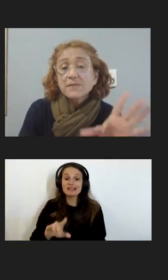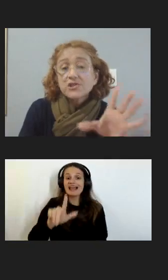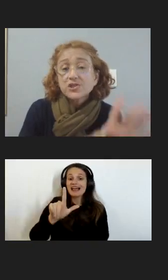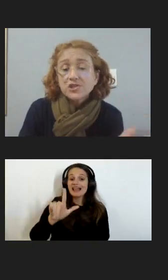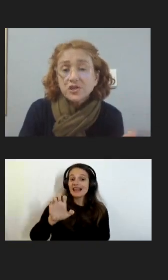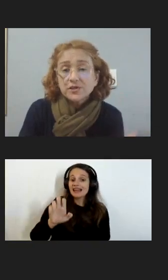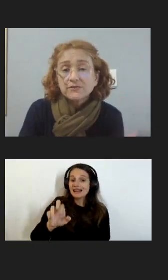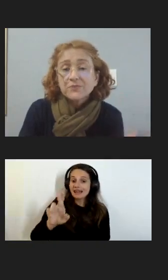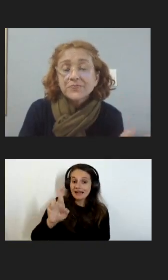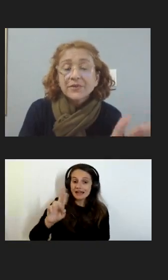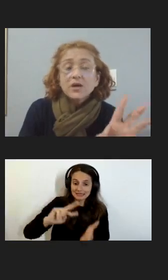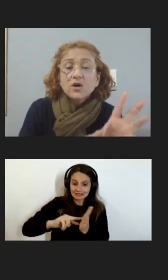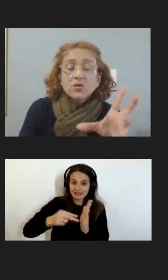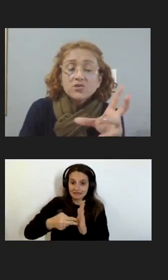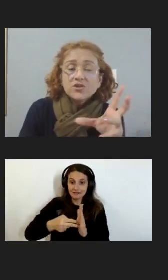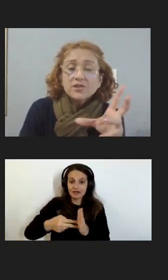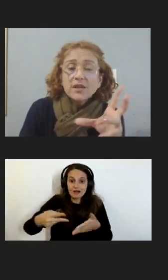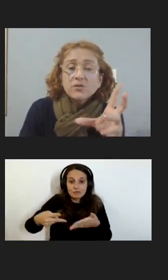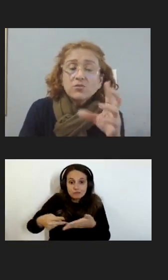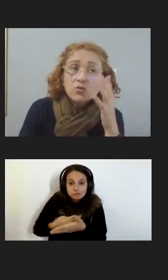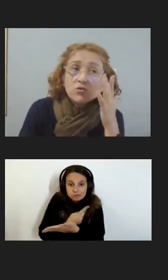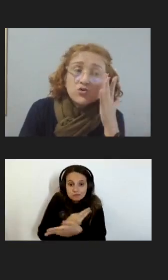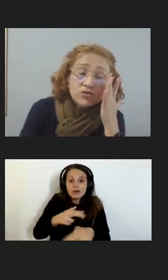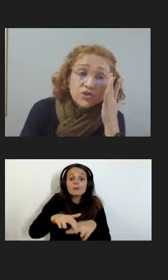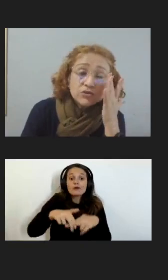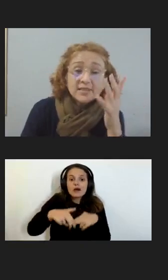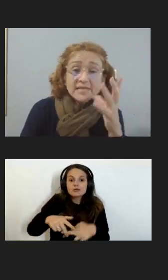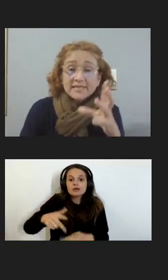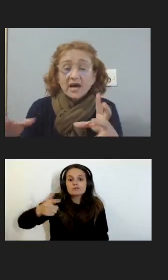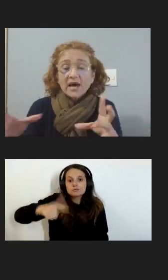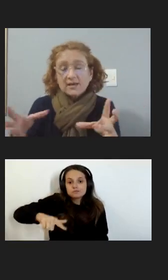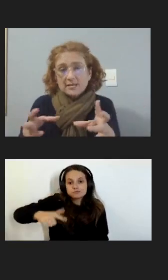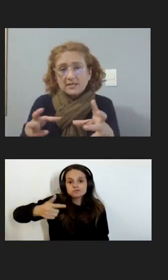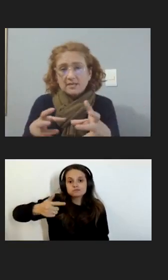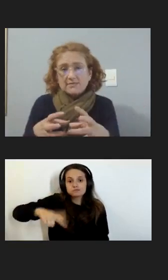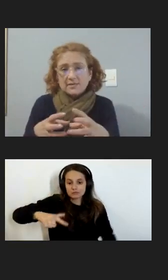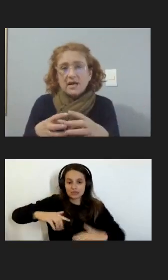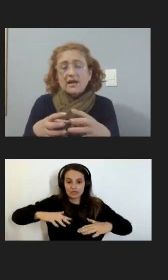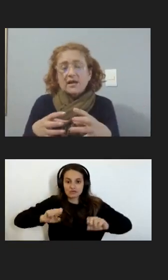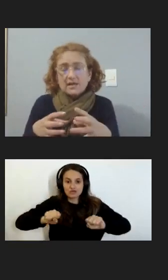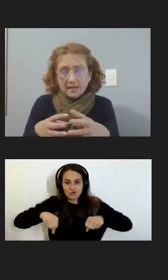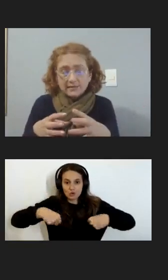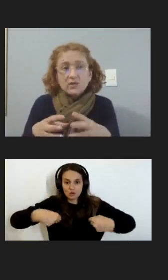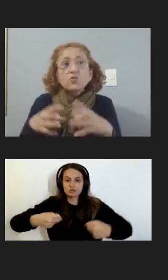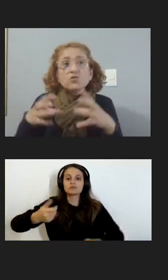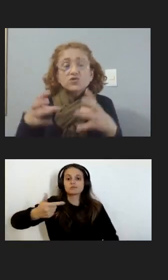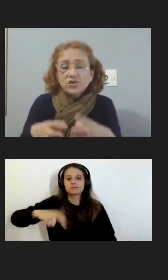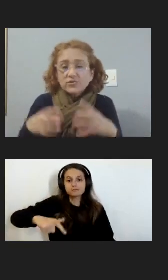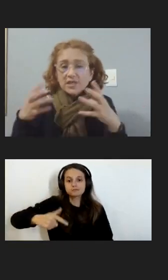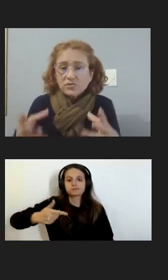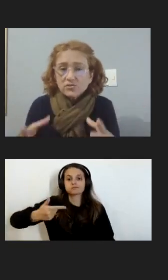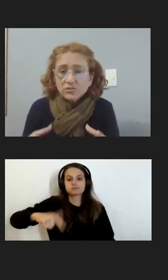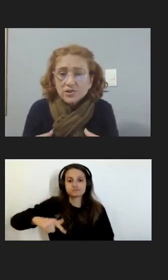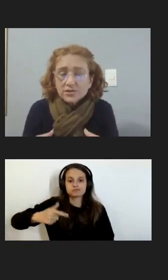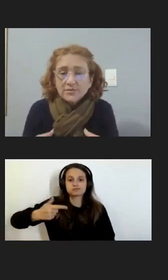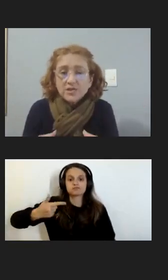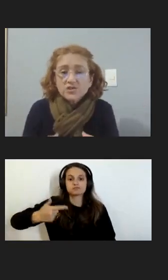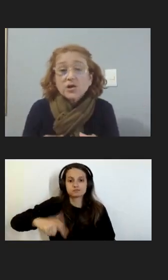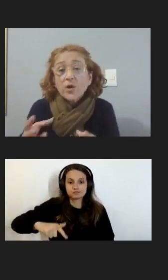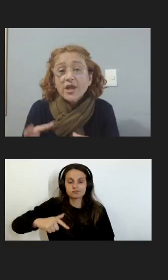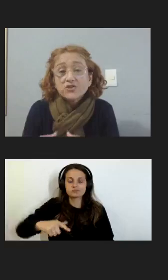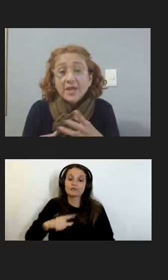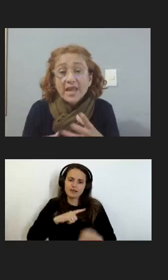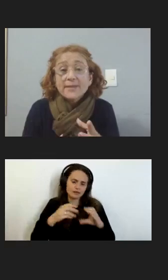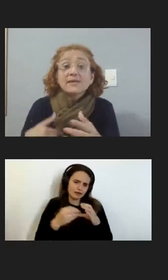esforço repetitivo, onde tem um conjunto dessas, assim, tem um conjunto de alterações, né,